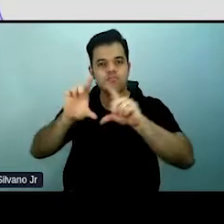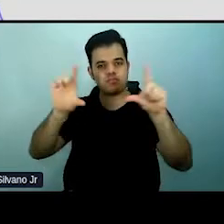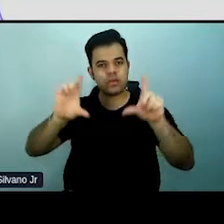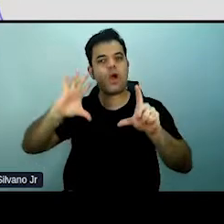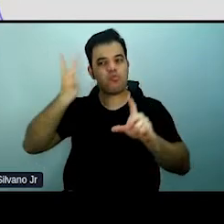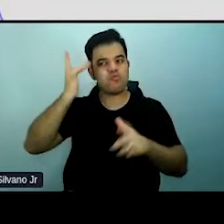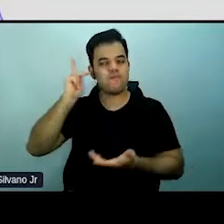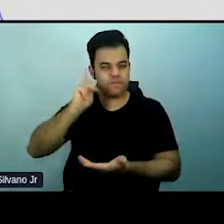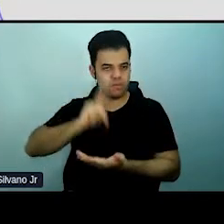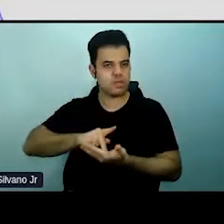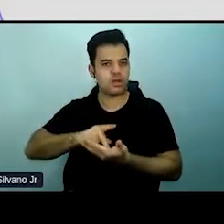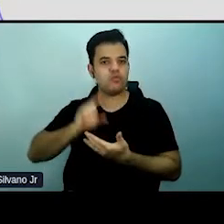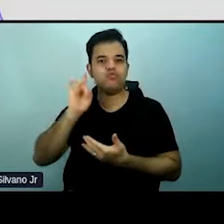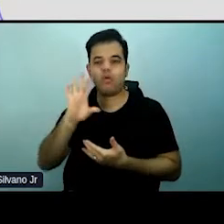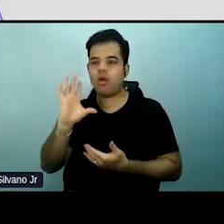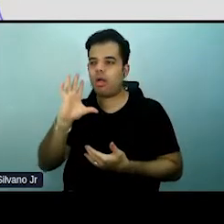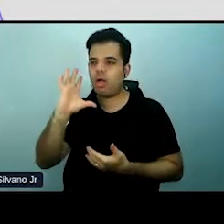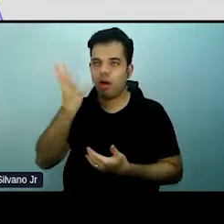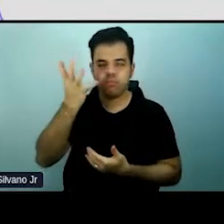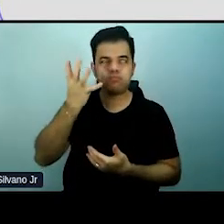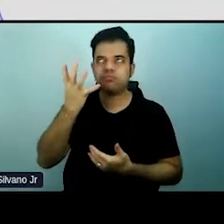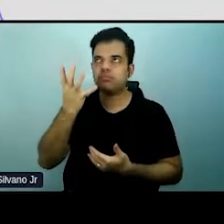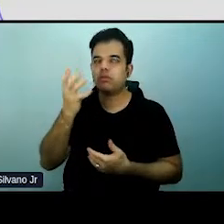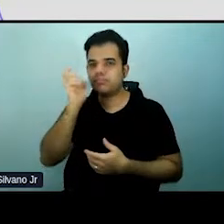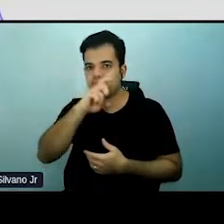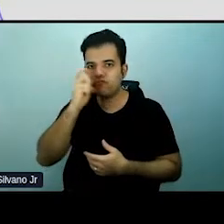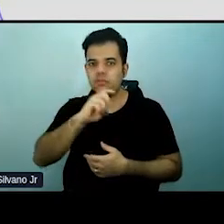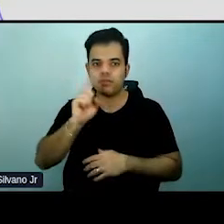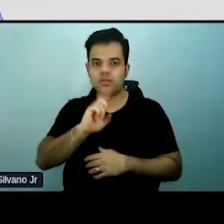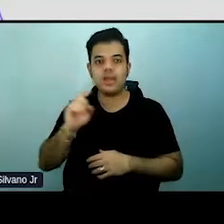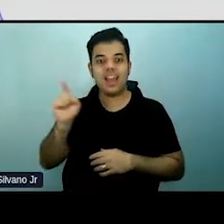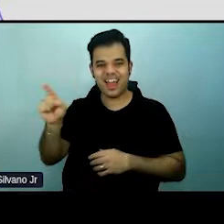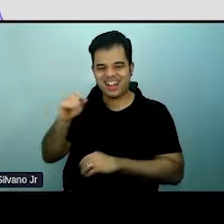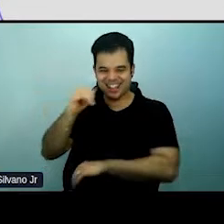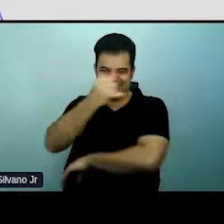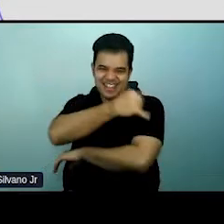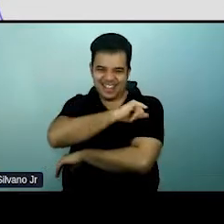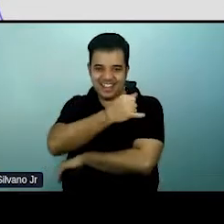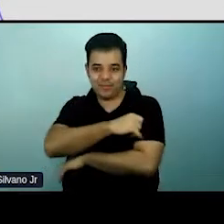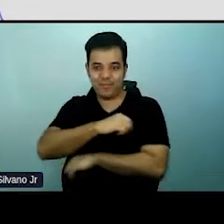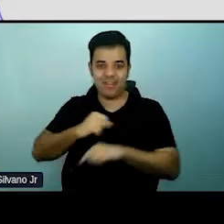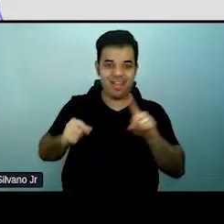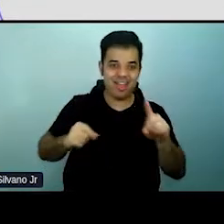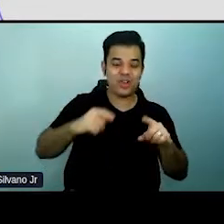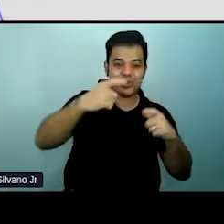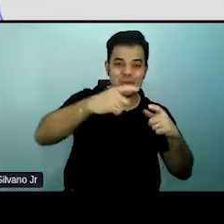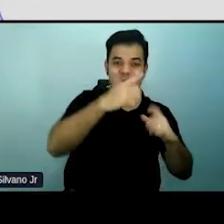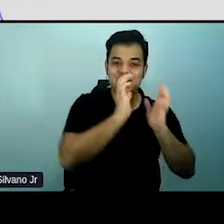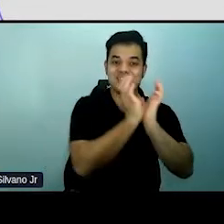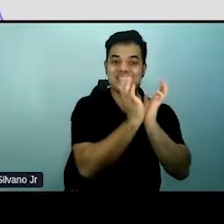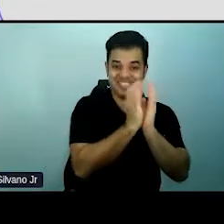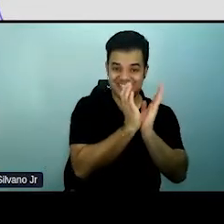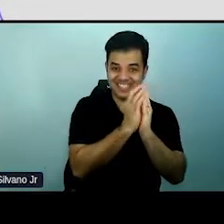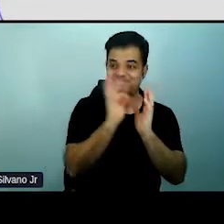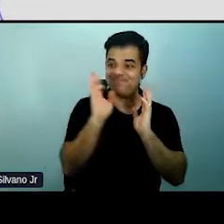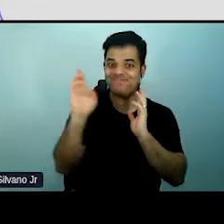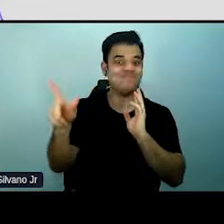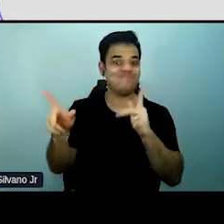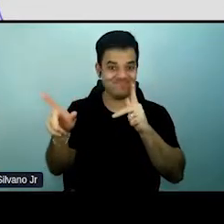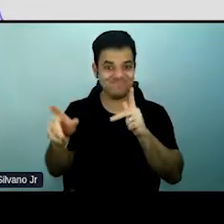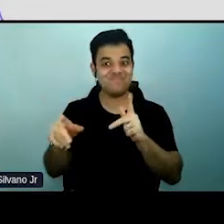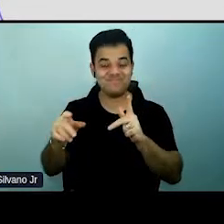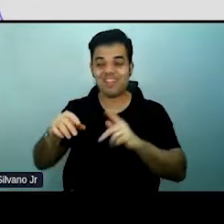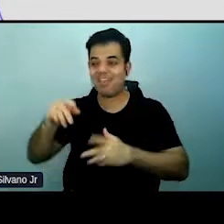aconteceram, e até dividindo. A Wanda está no Rio de Janeiro, eu estou aqui em Recife, e a gente está falando de